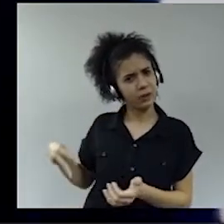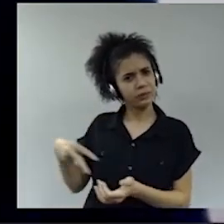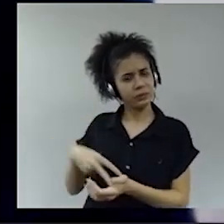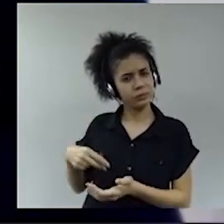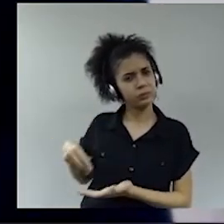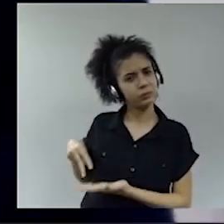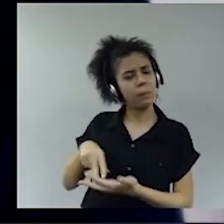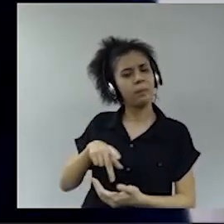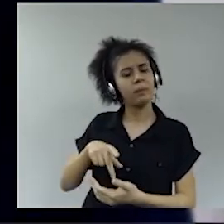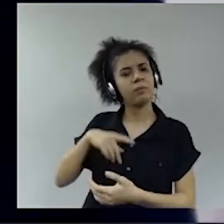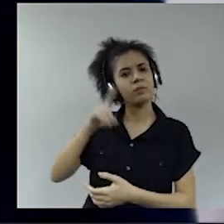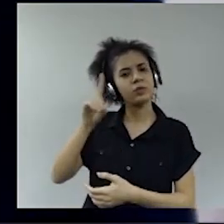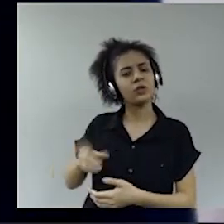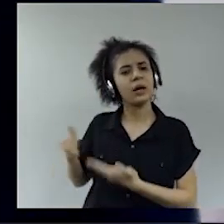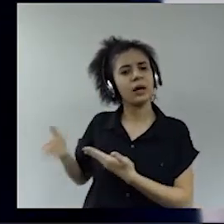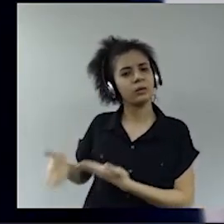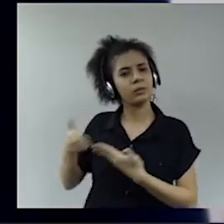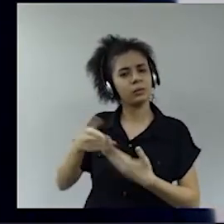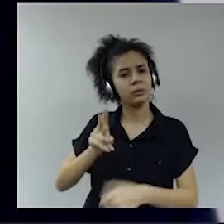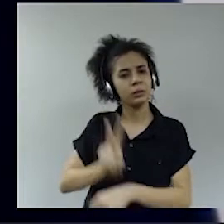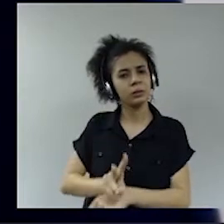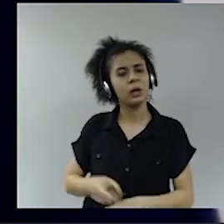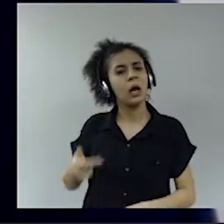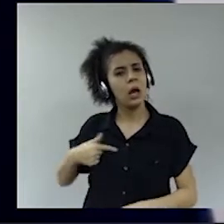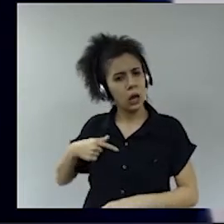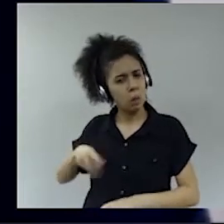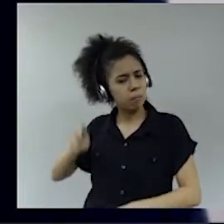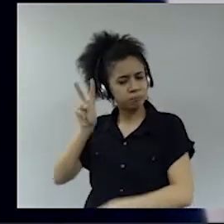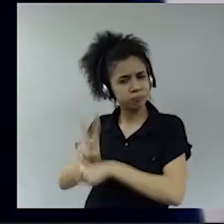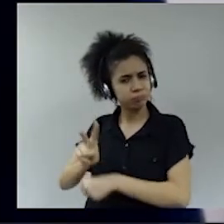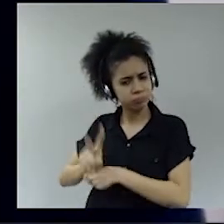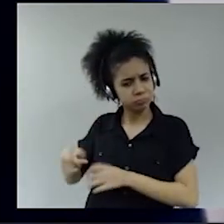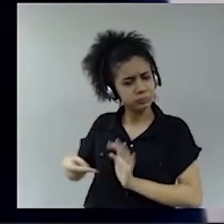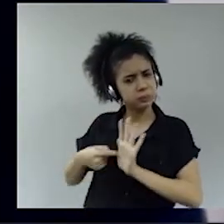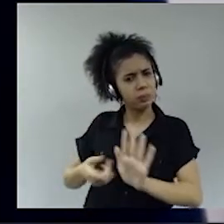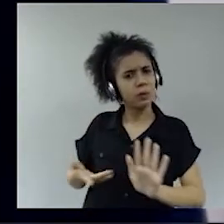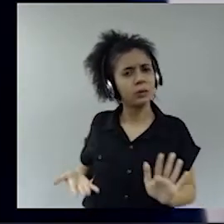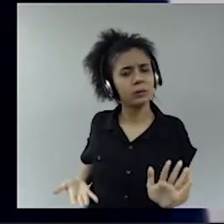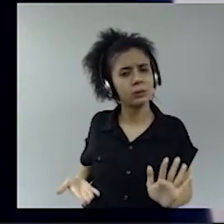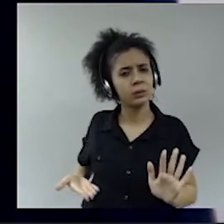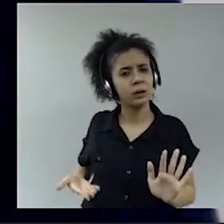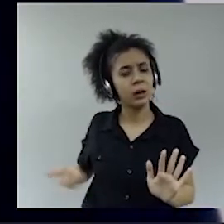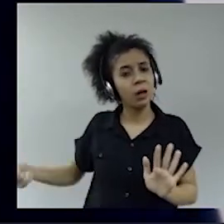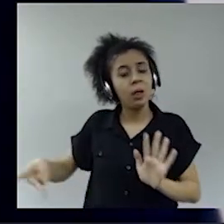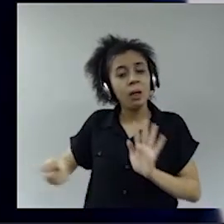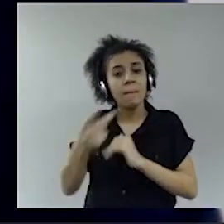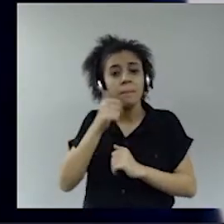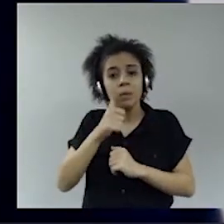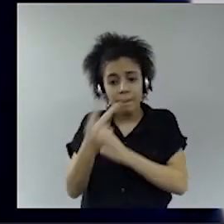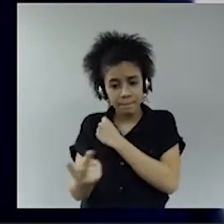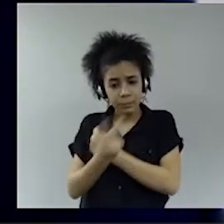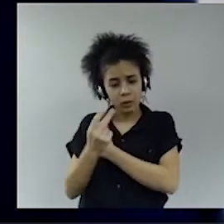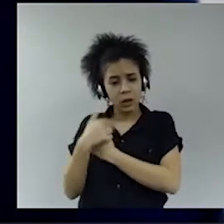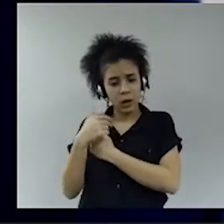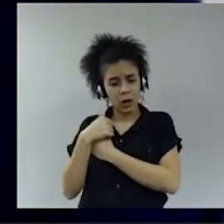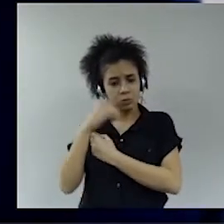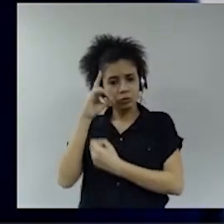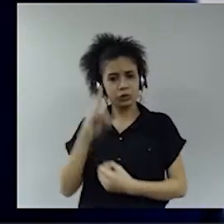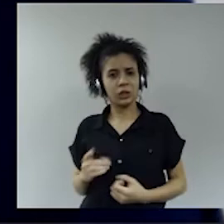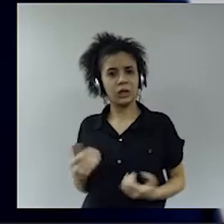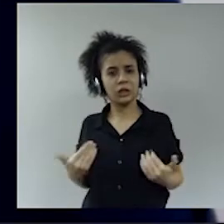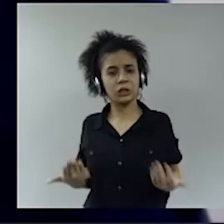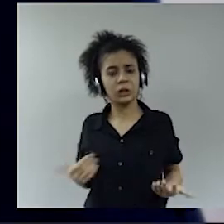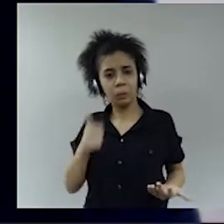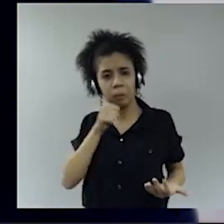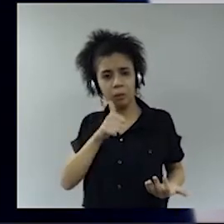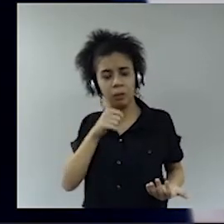do Tribunal do Júri e defendi a tese da legítima defesa da dignidade da pessoa